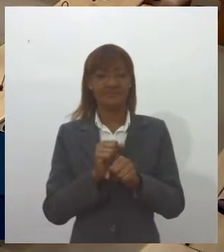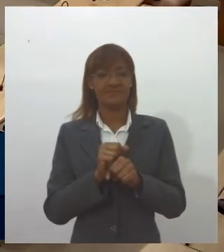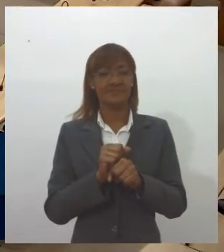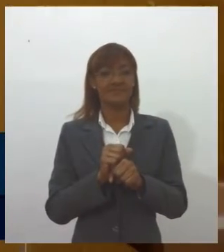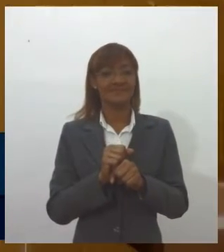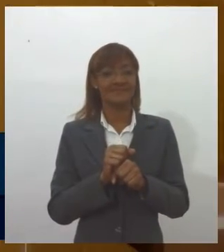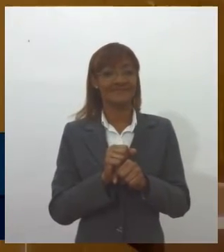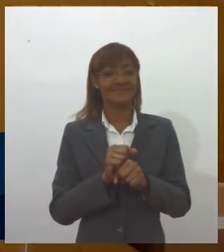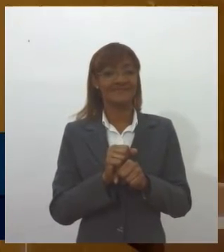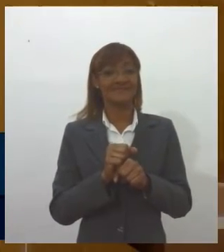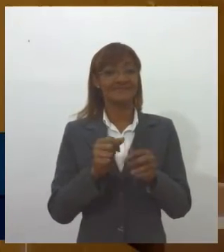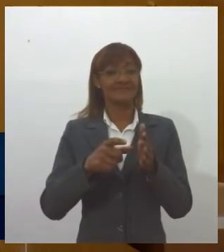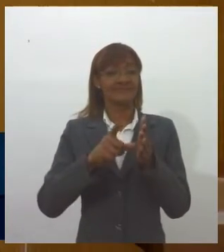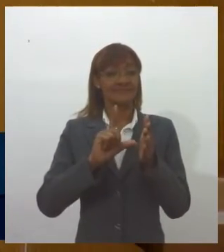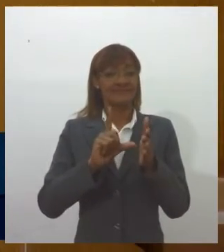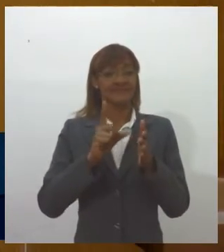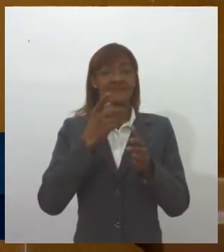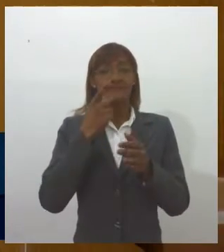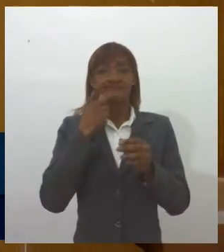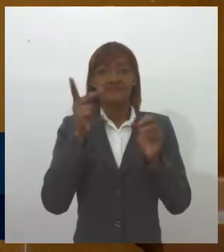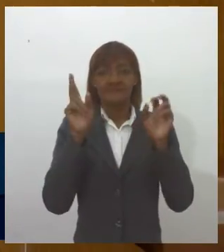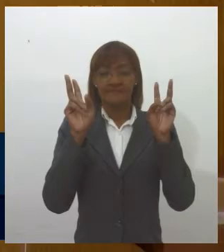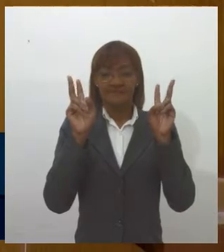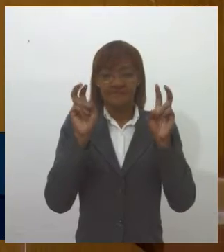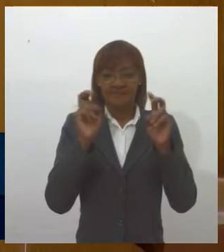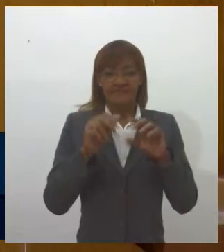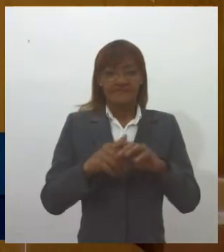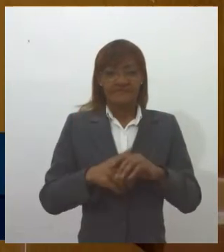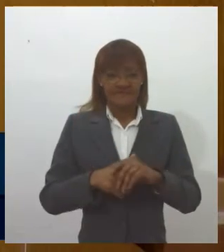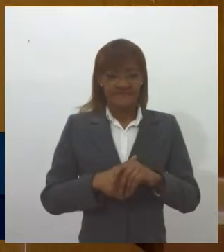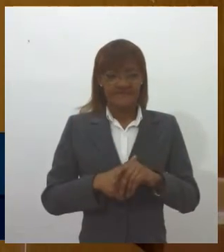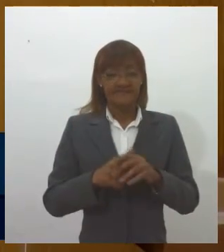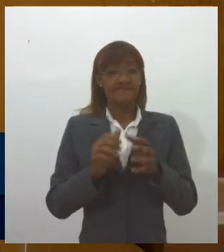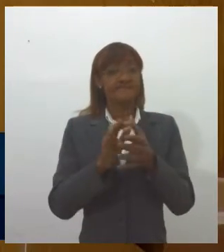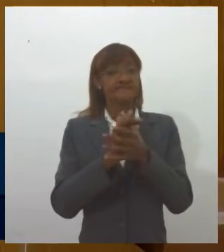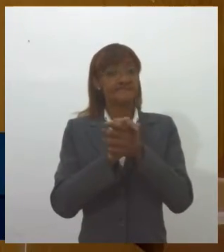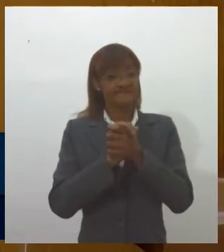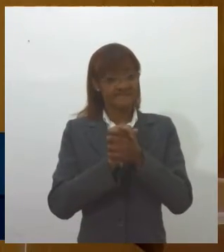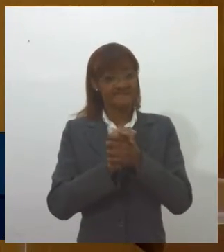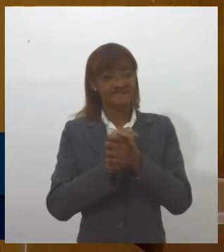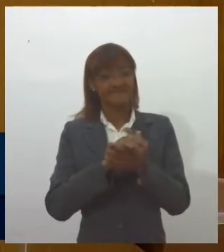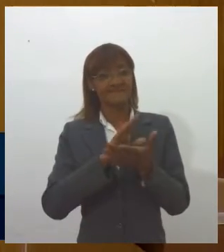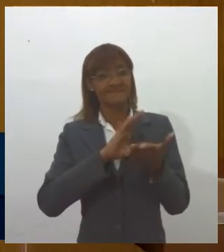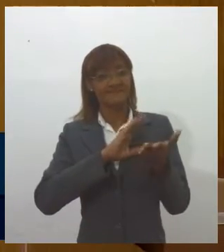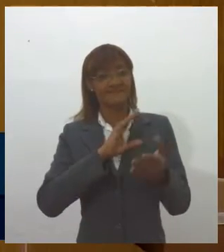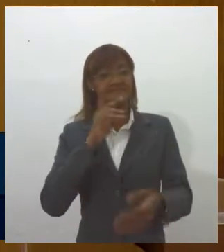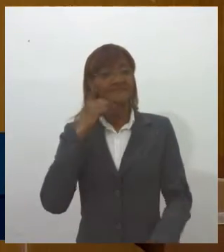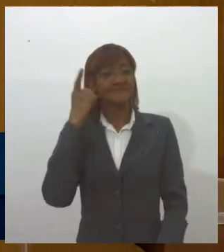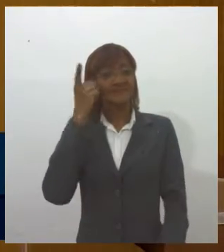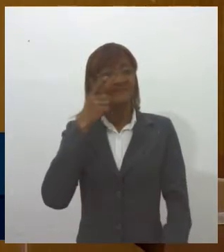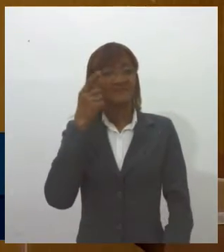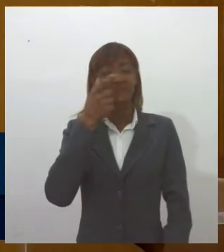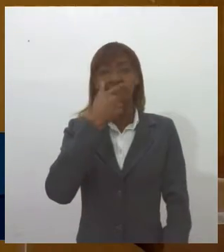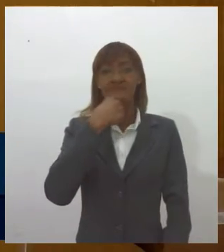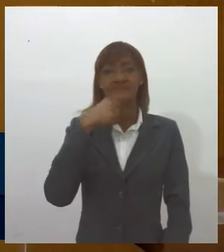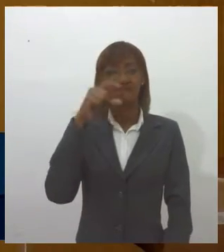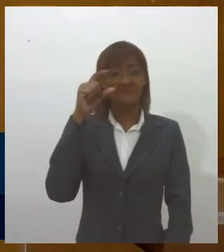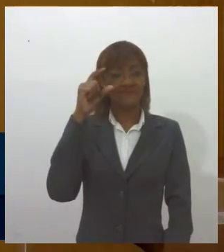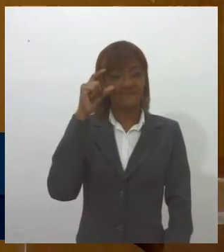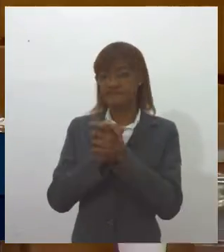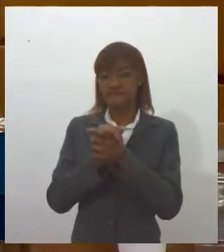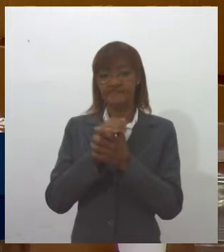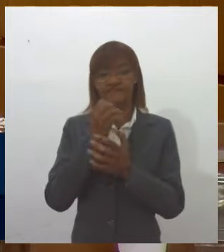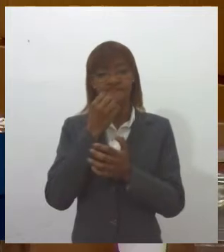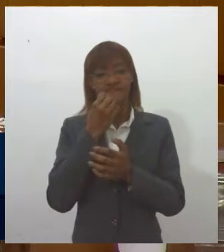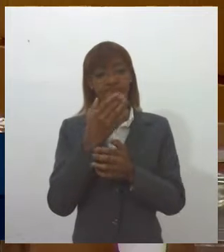a visita realizada no novo centro de pediatria, que ainda será inaugurado pelo governo do estado. Ela elogiou as